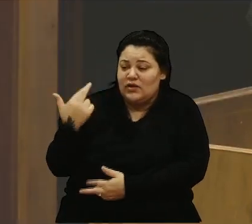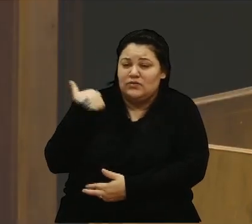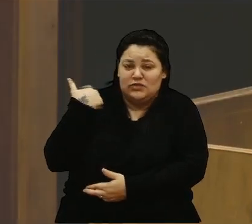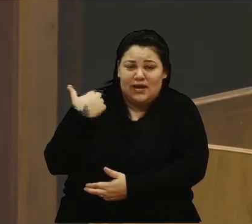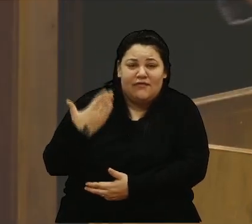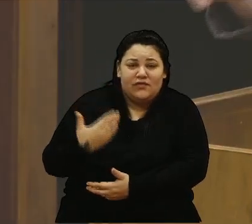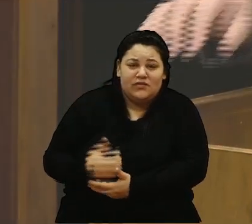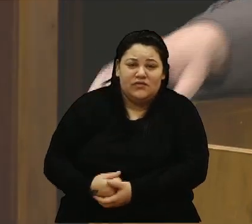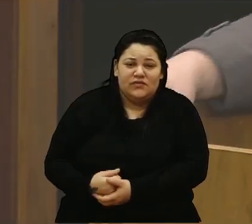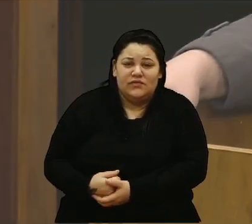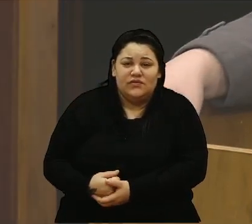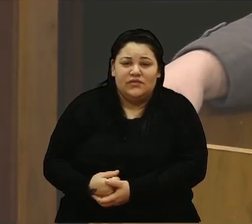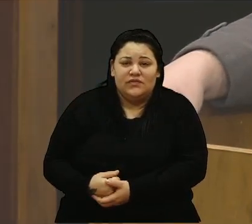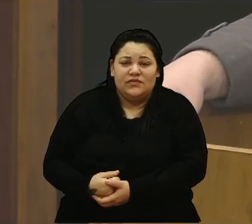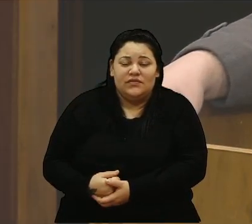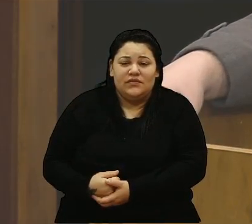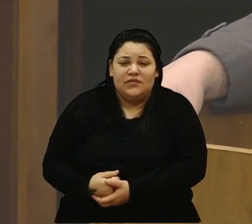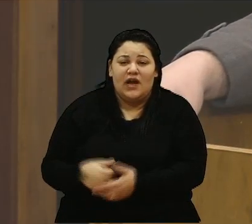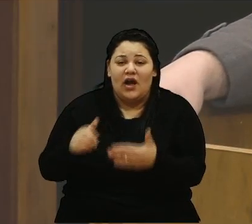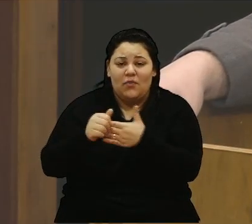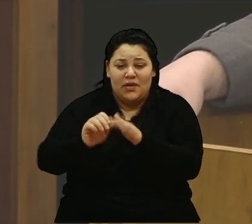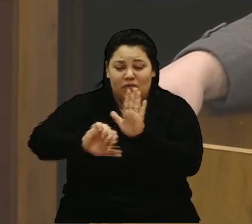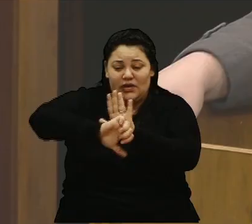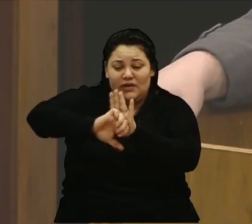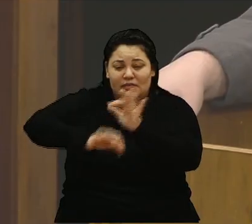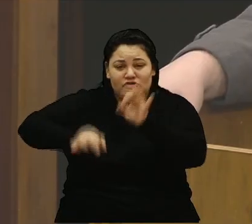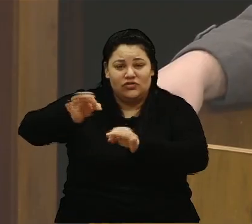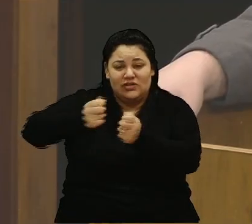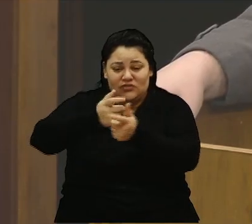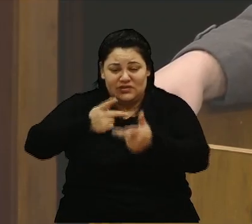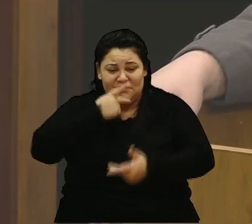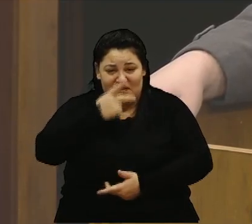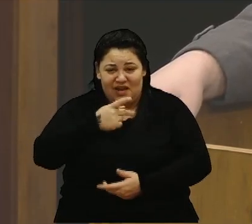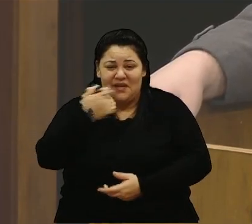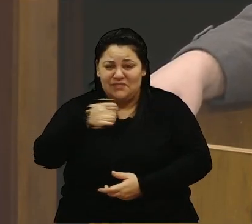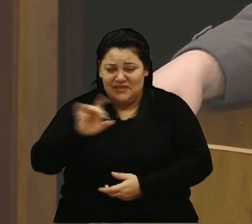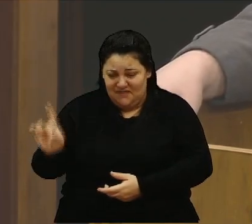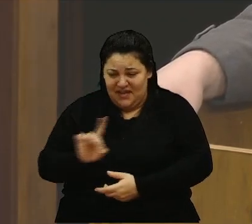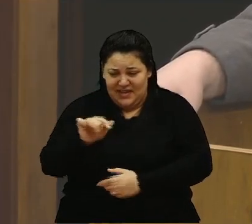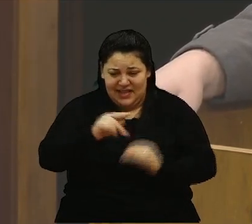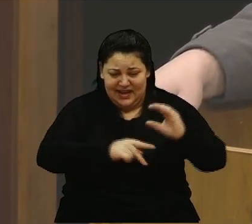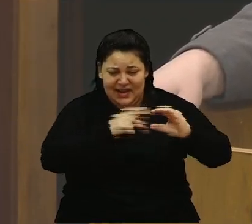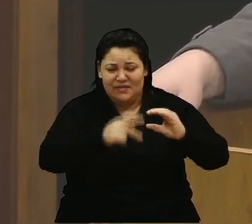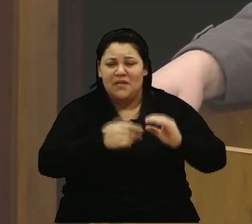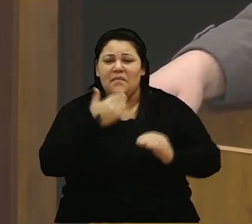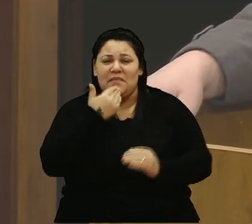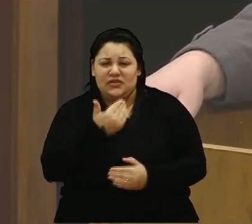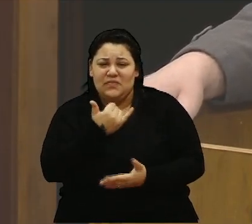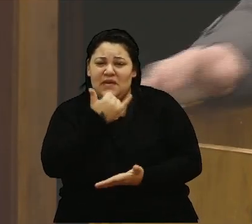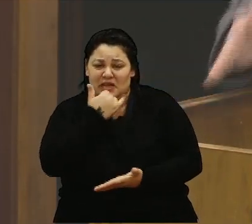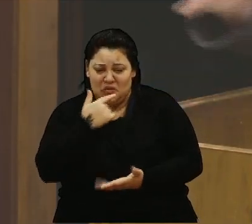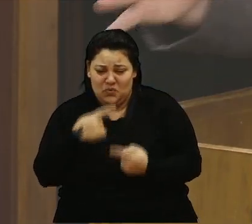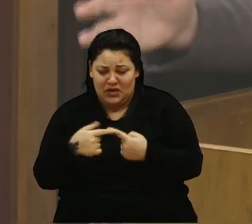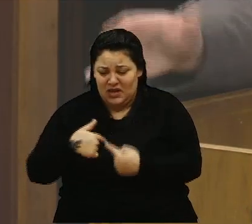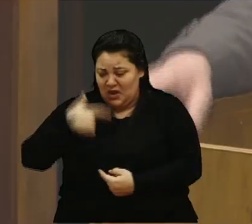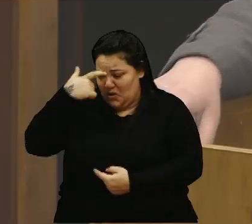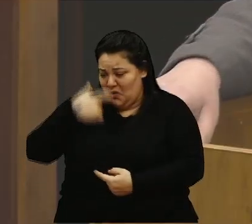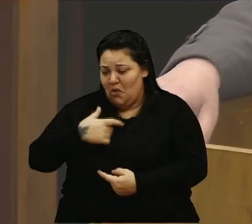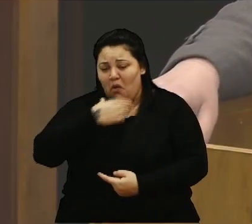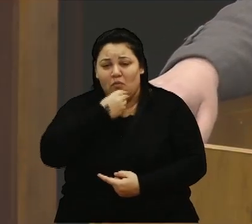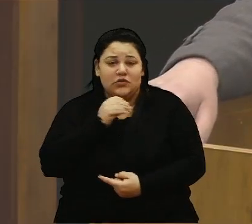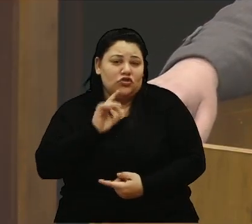medida civil e criminal daquilo que disse? Aí tem que vir para essa casa agora pedir perdão por ser homem, então, é o que está